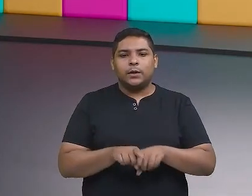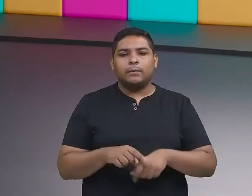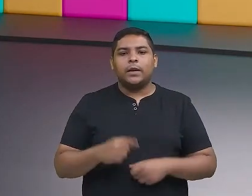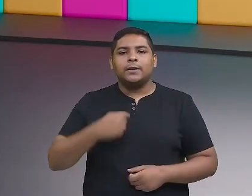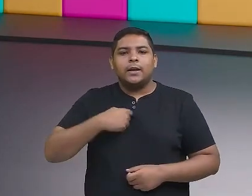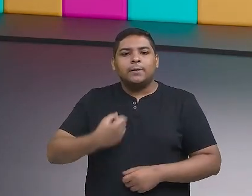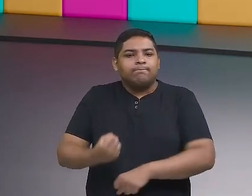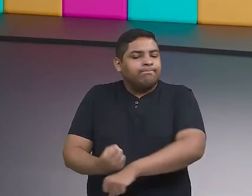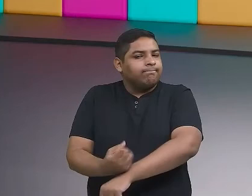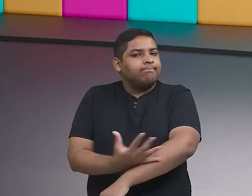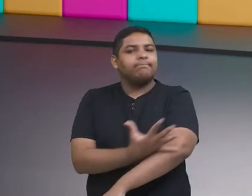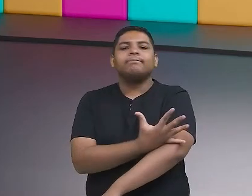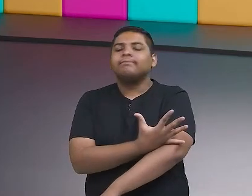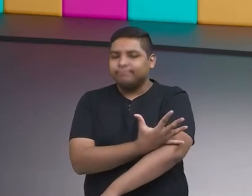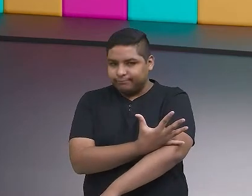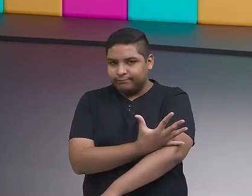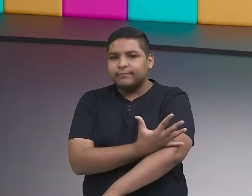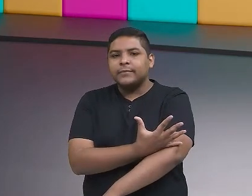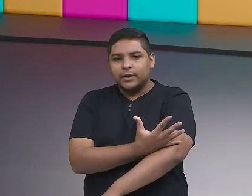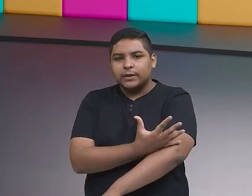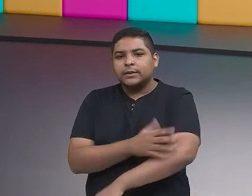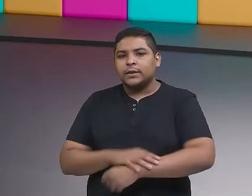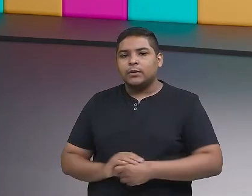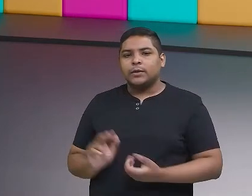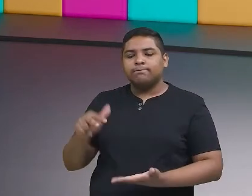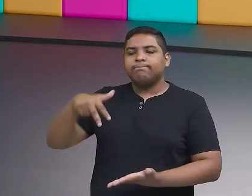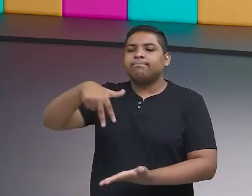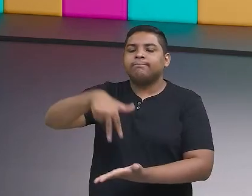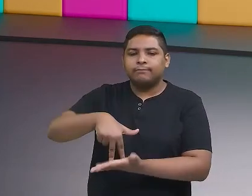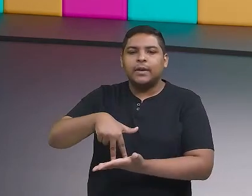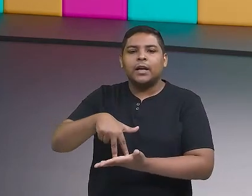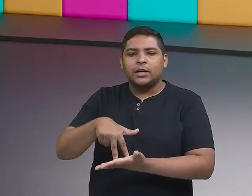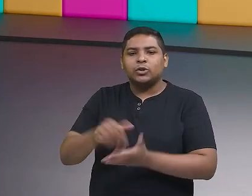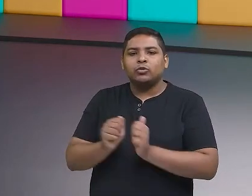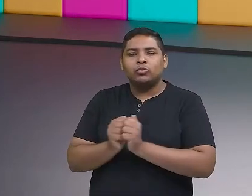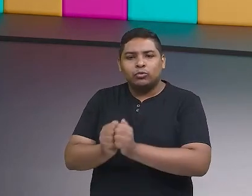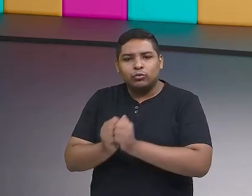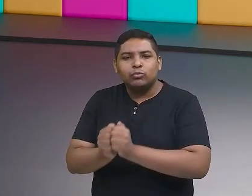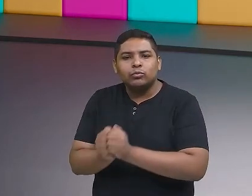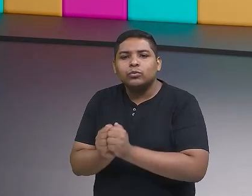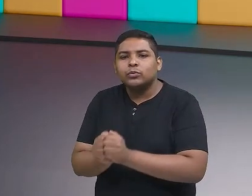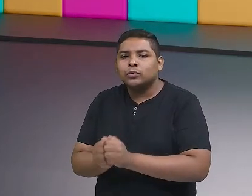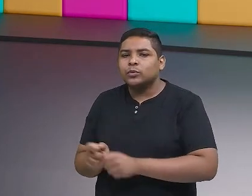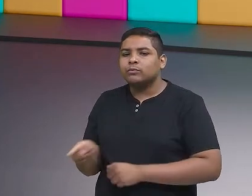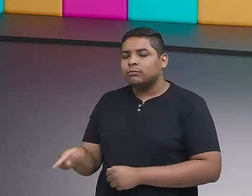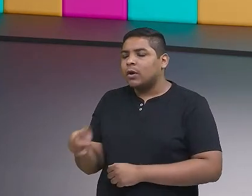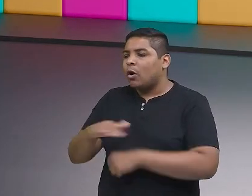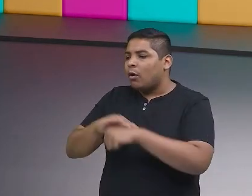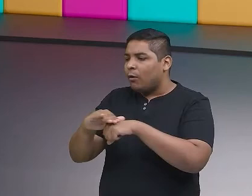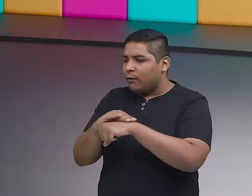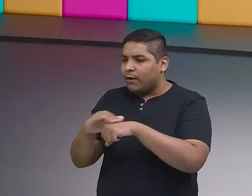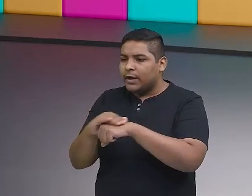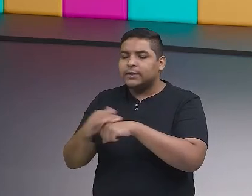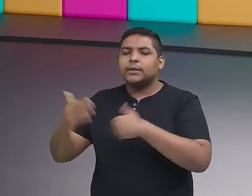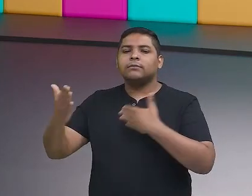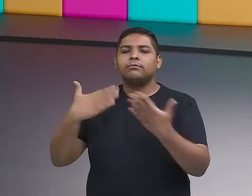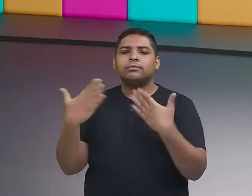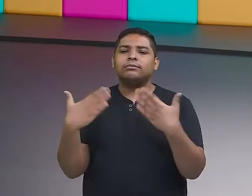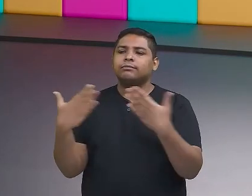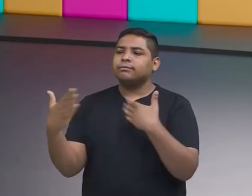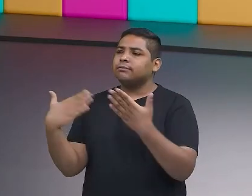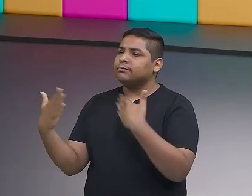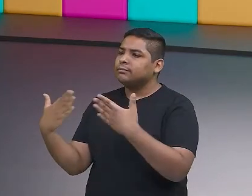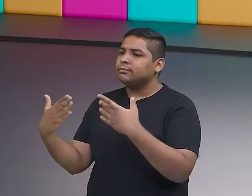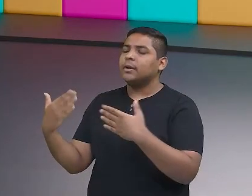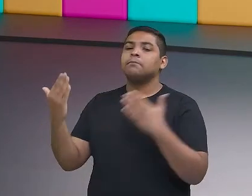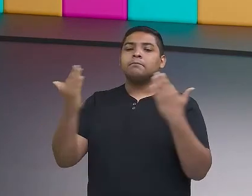emoção grandiosa em estar ao lado de vocês, conversando com vocês nesse bate-papo com o